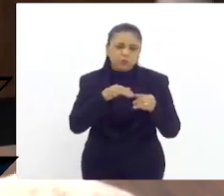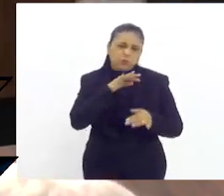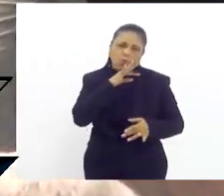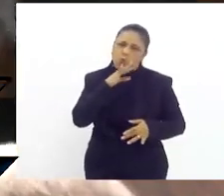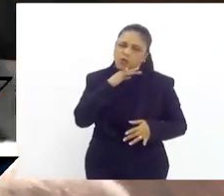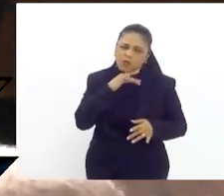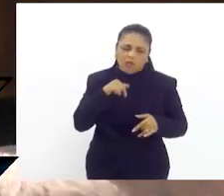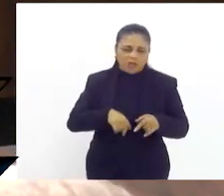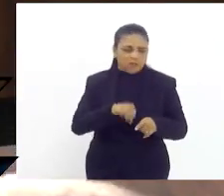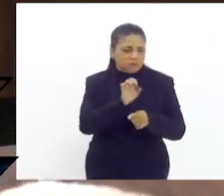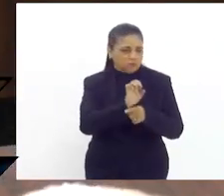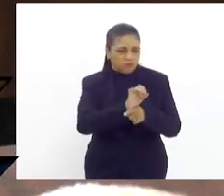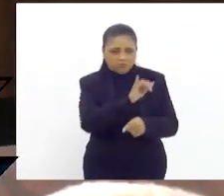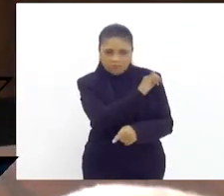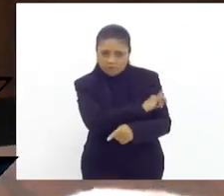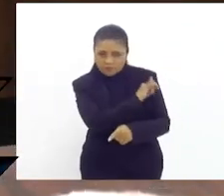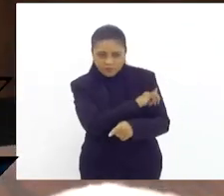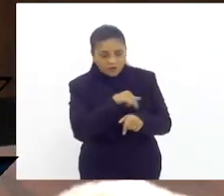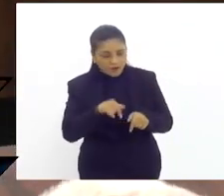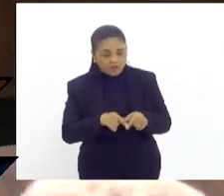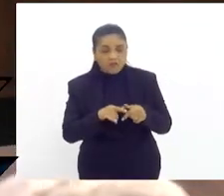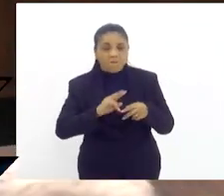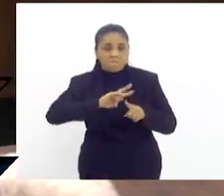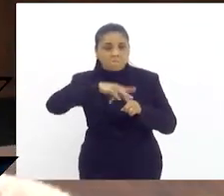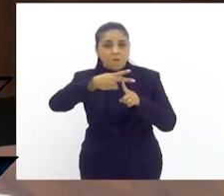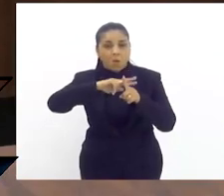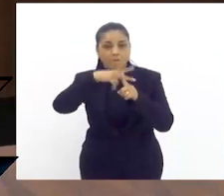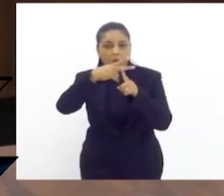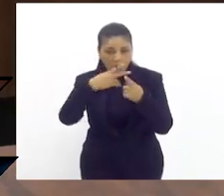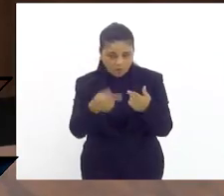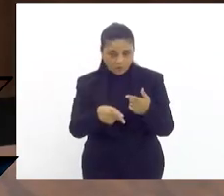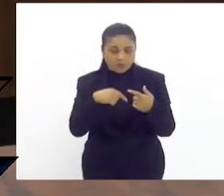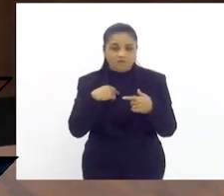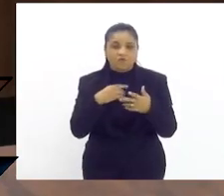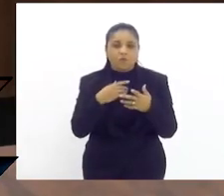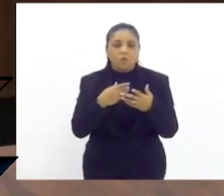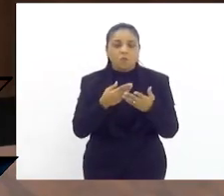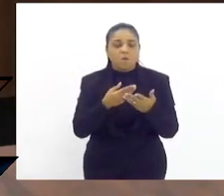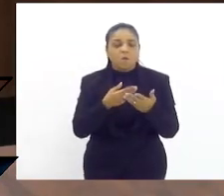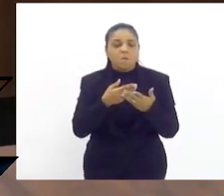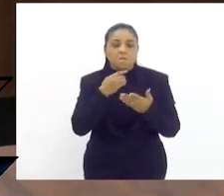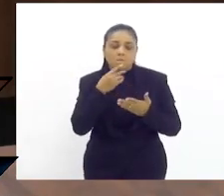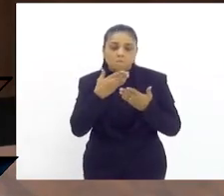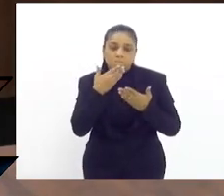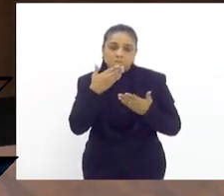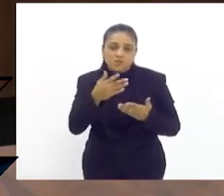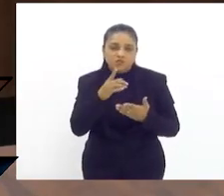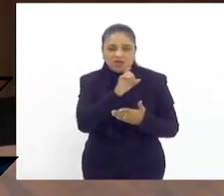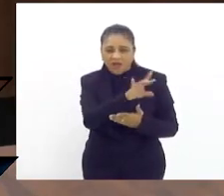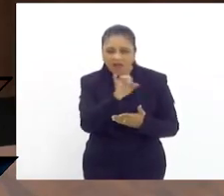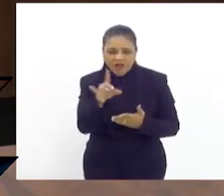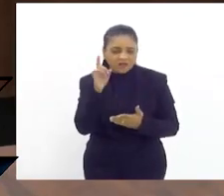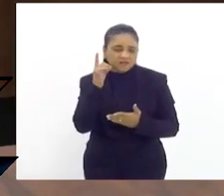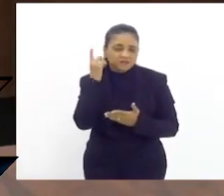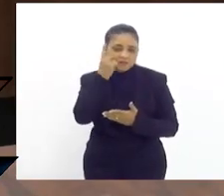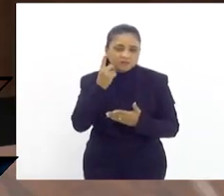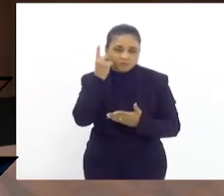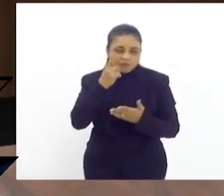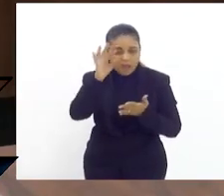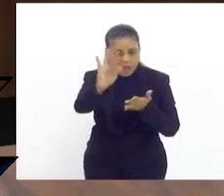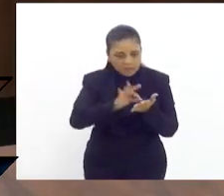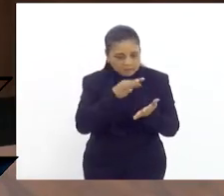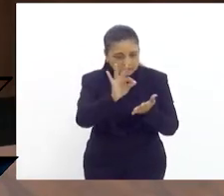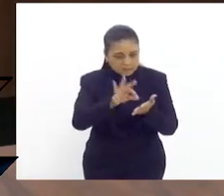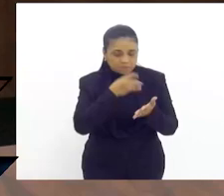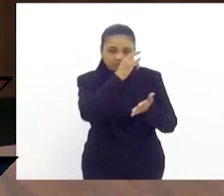existe no estado do Rio de Janeiro Então eu vou passar aqui pedindo a cada Deputado que por gentileza que possa assinar